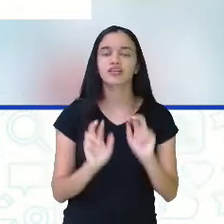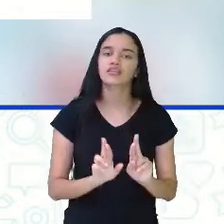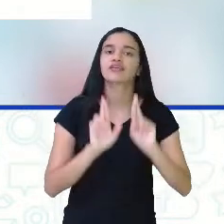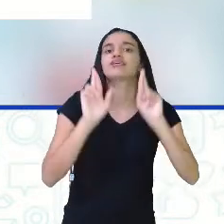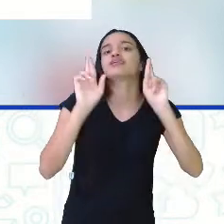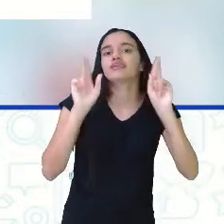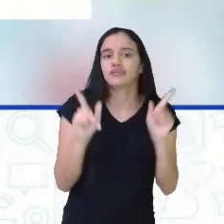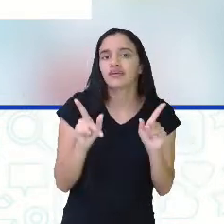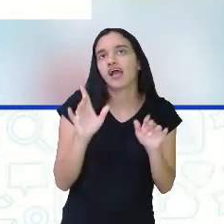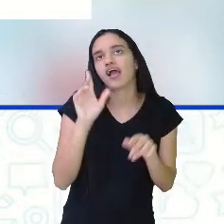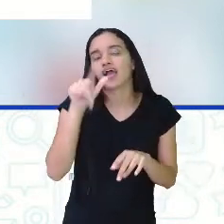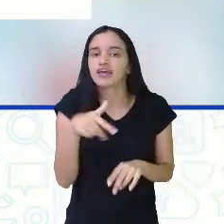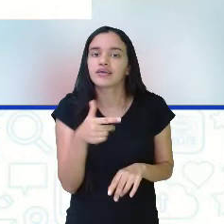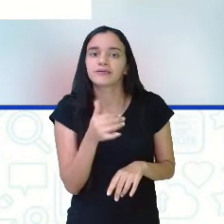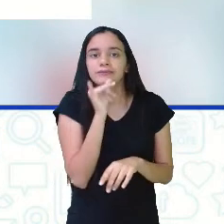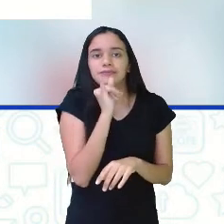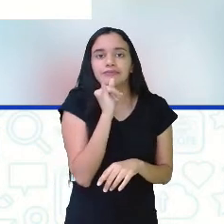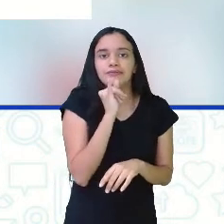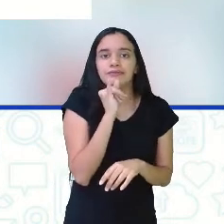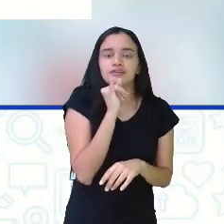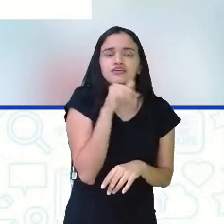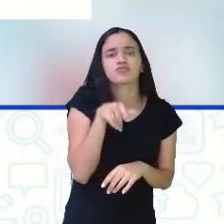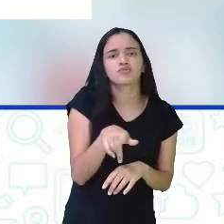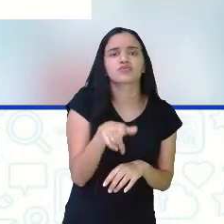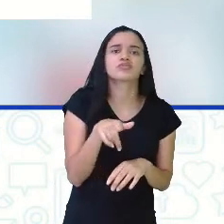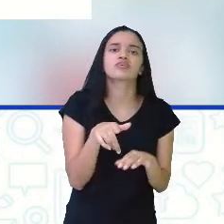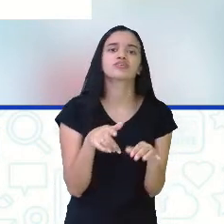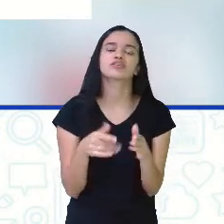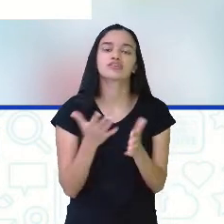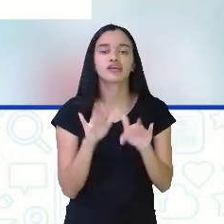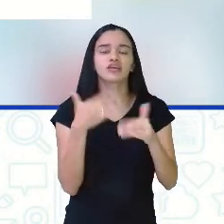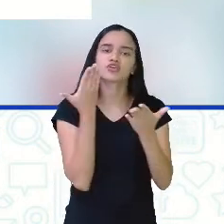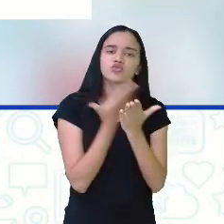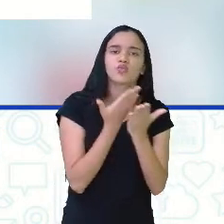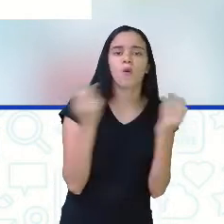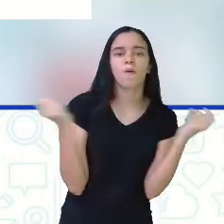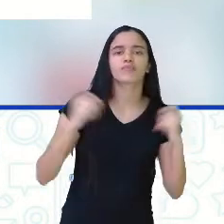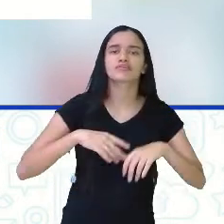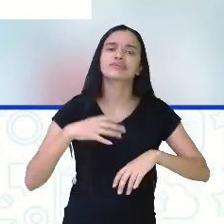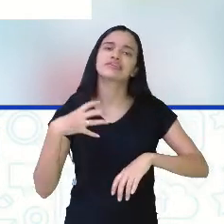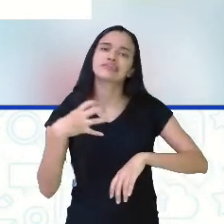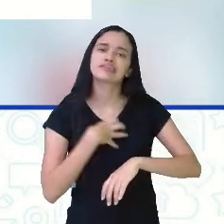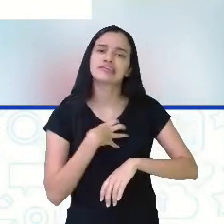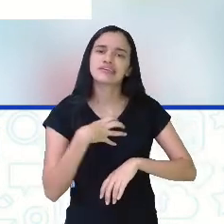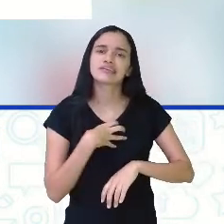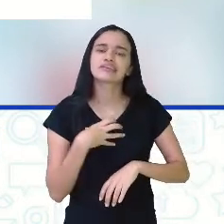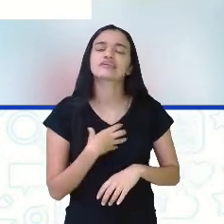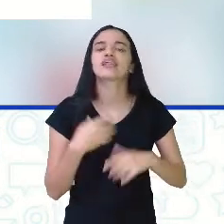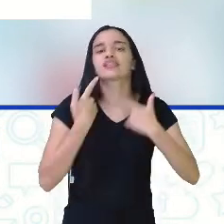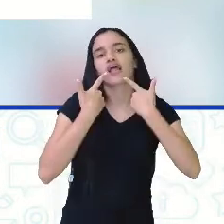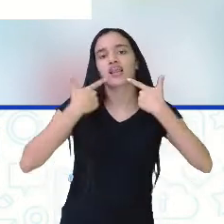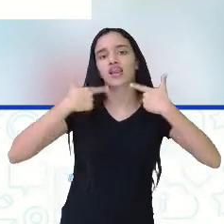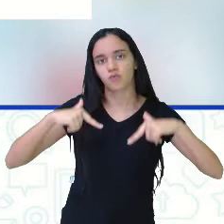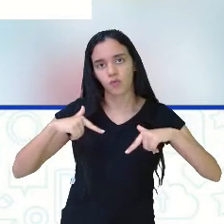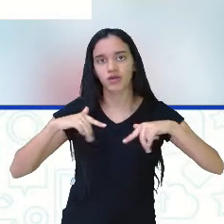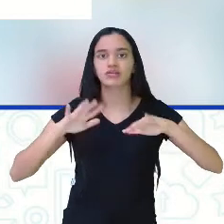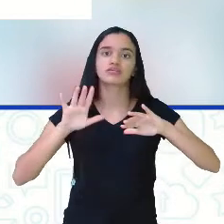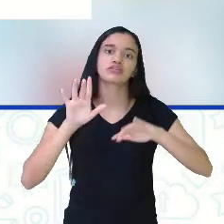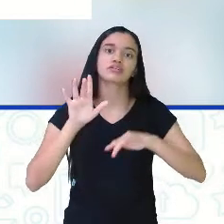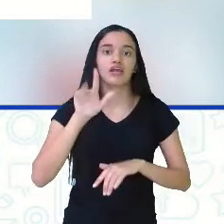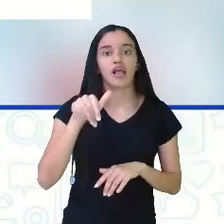temas que permitem que você trabalhe com essas possibilidades de sentido, da linguagem, que